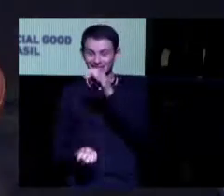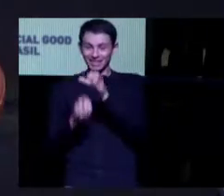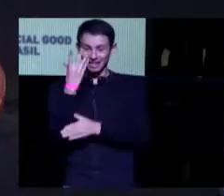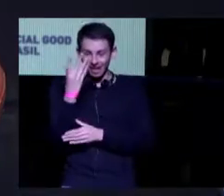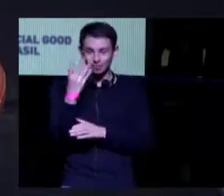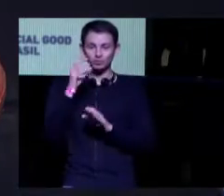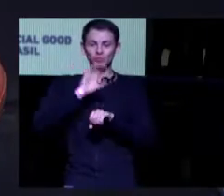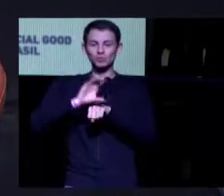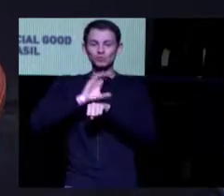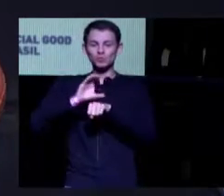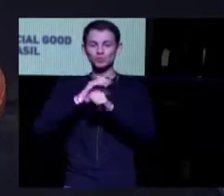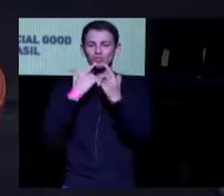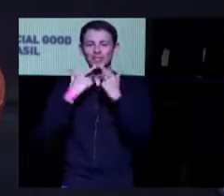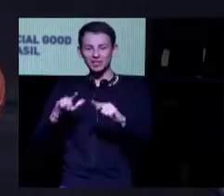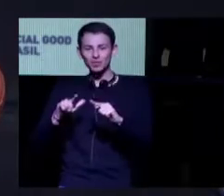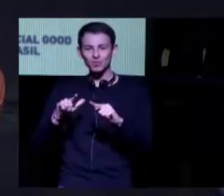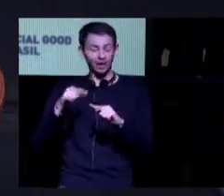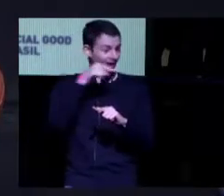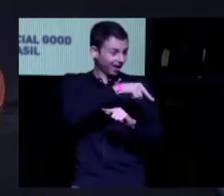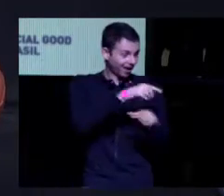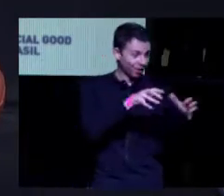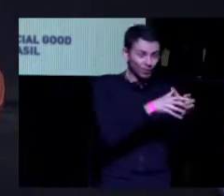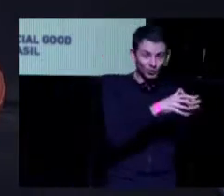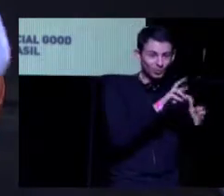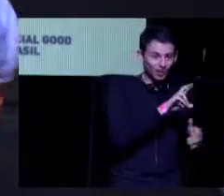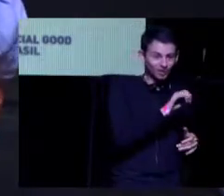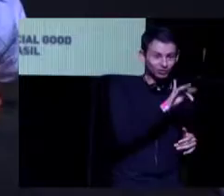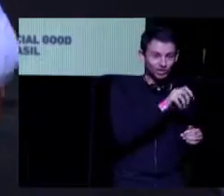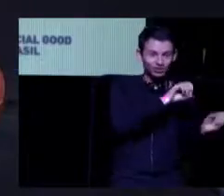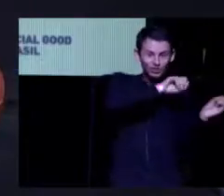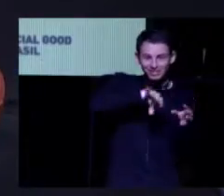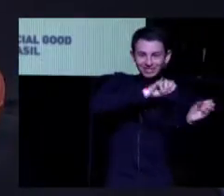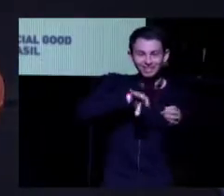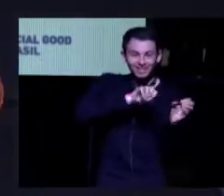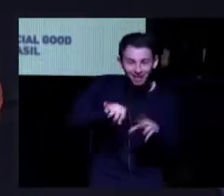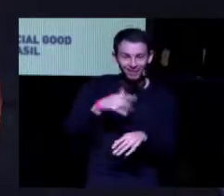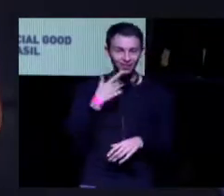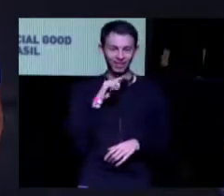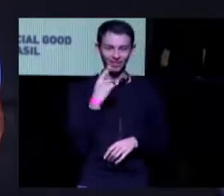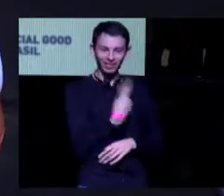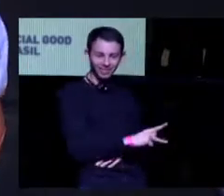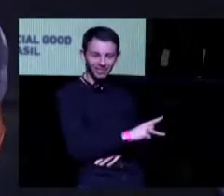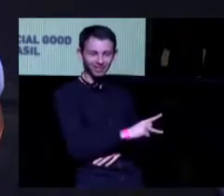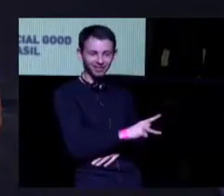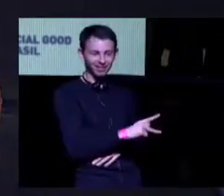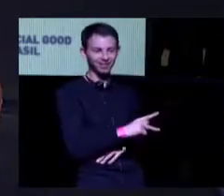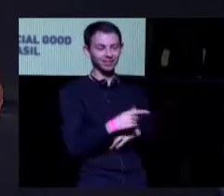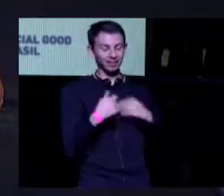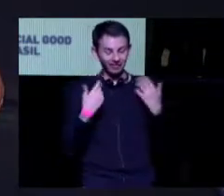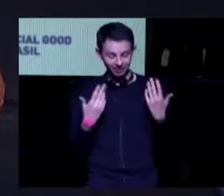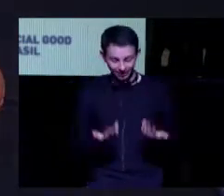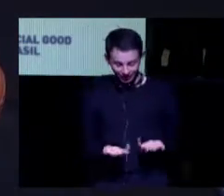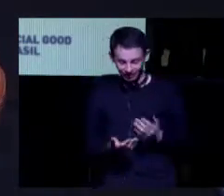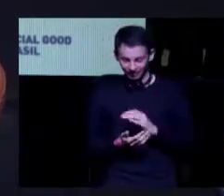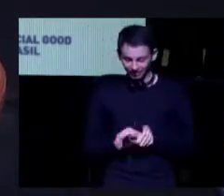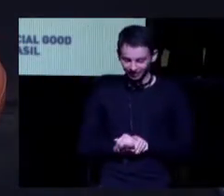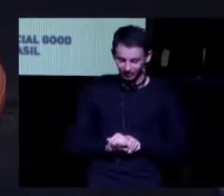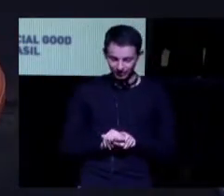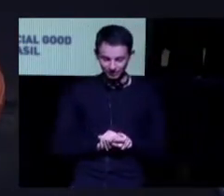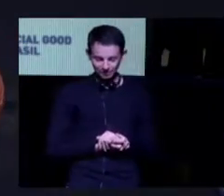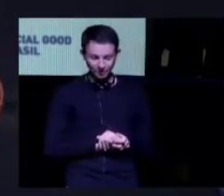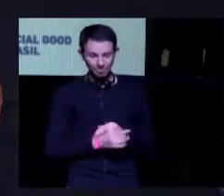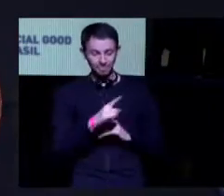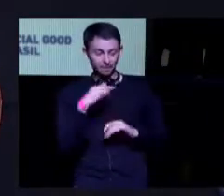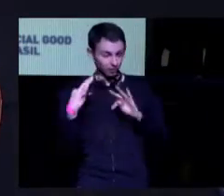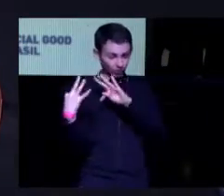de idiomas. Só que esse curso só deu certo porque a gente já tinha toda a rede de voluntários que estavam presentes na Copa do Mundo dos Refugiados. Então,